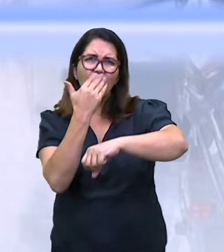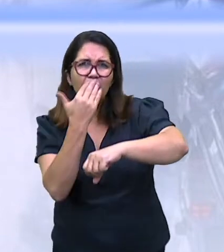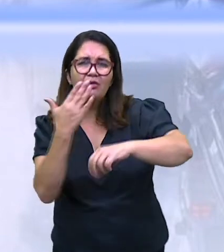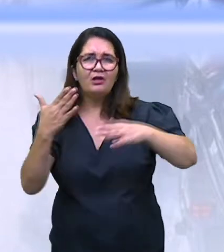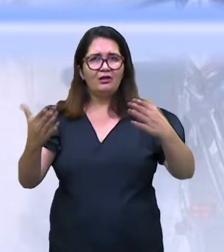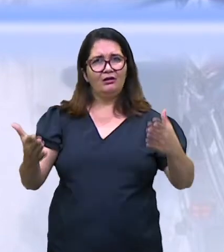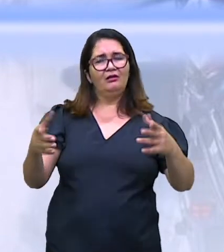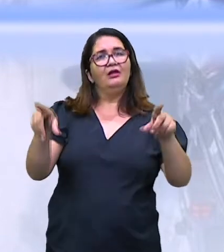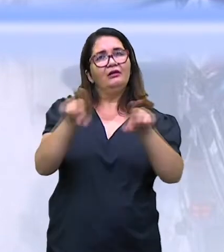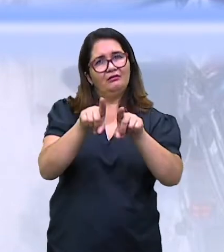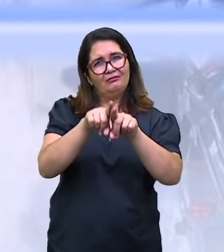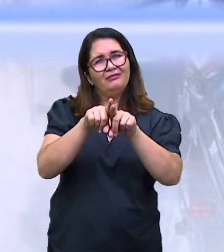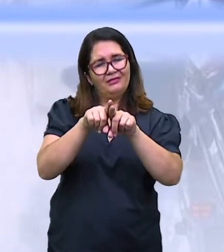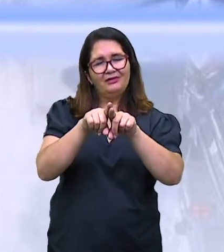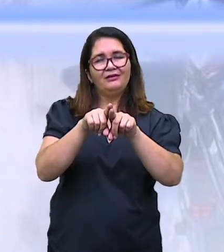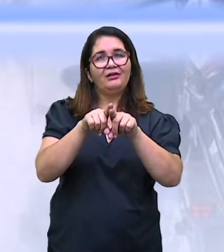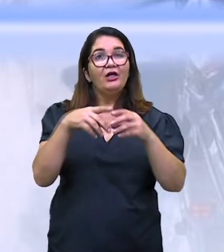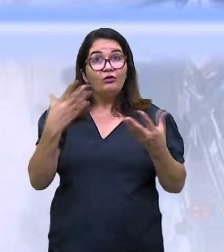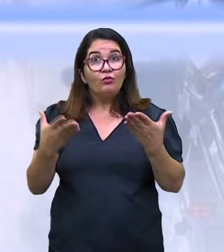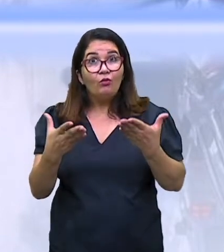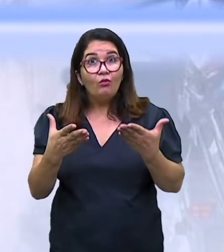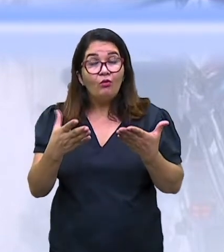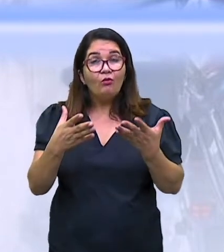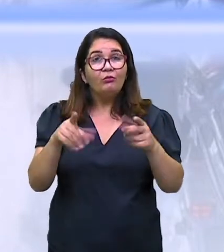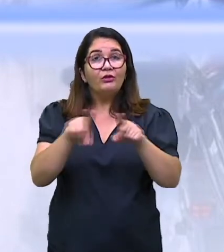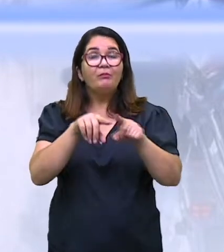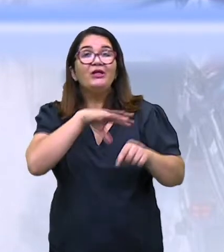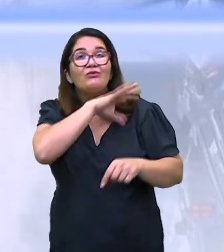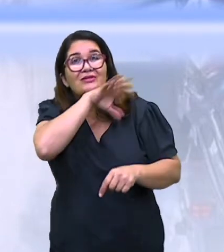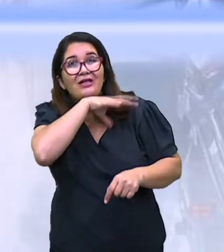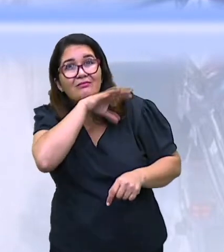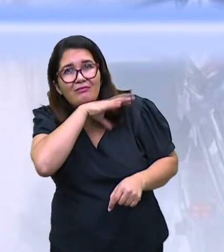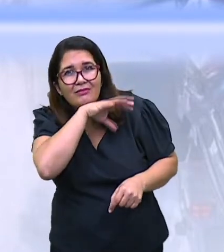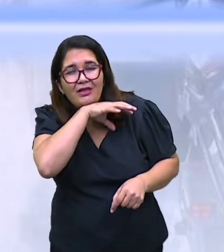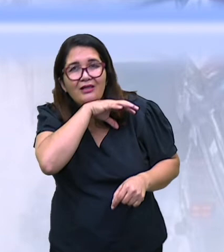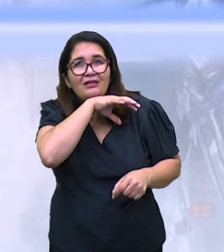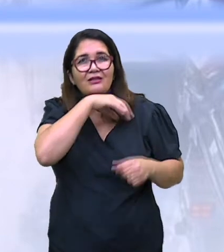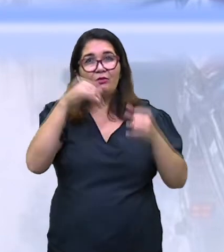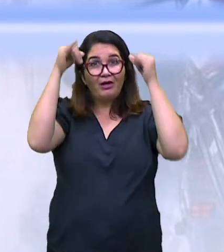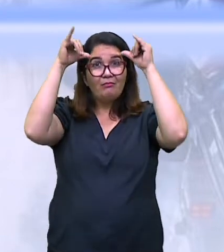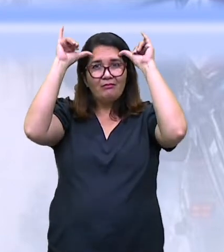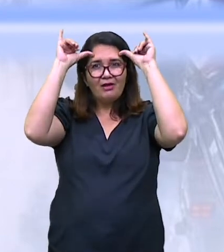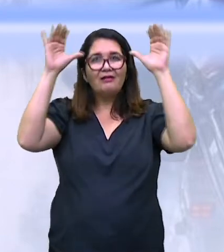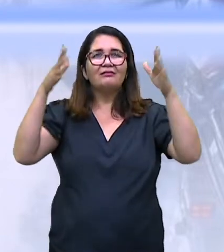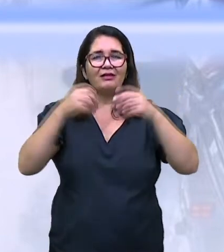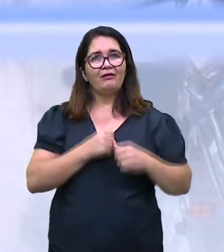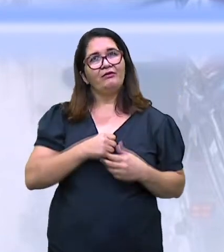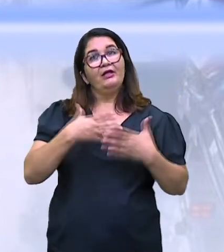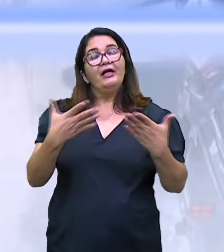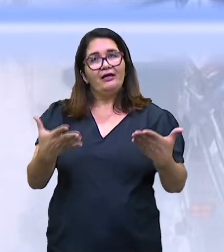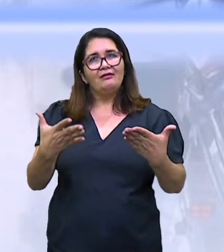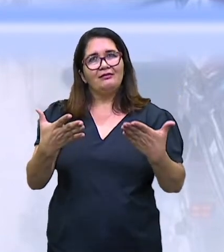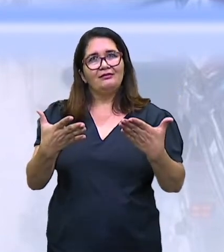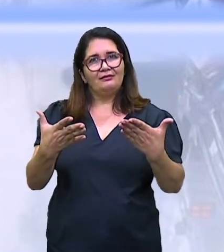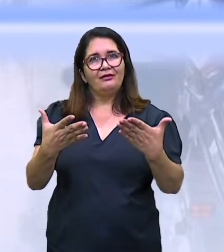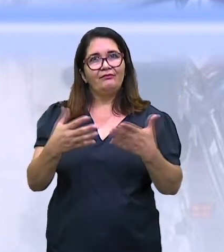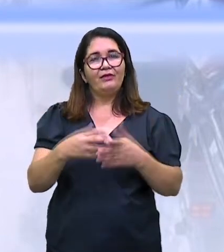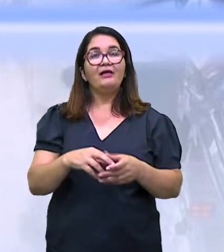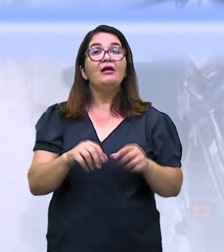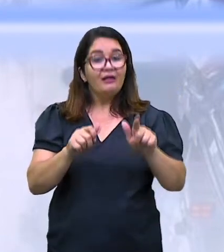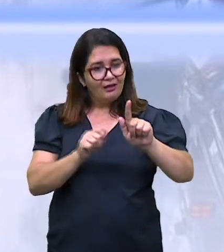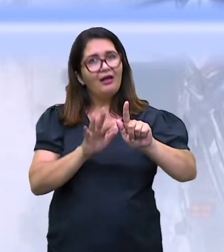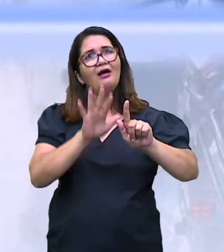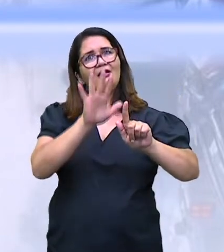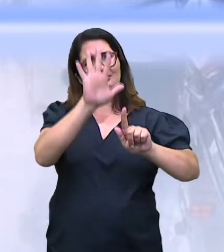fermentação gástrica e intestinal dos ruminantes, o desmatamento para criar pasto são extremamente